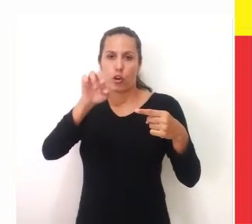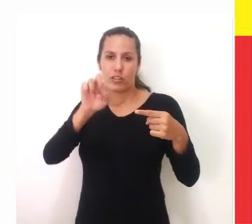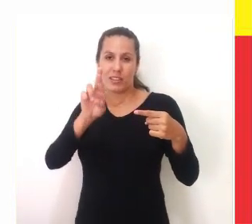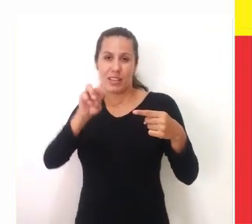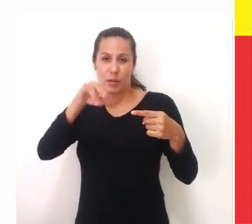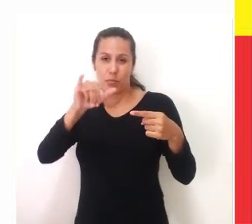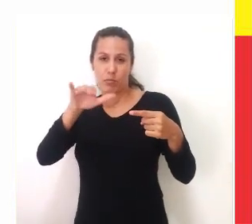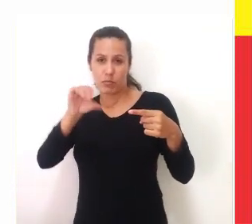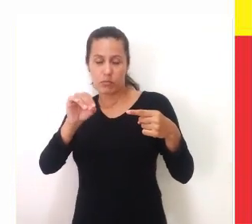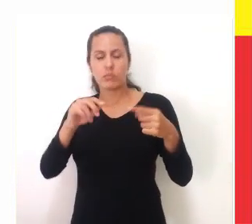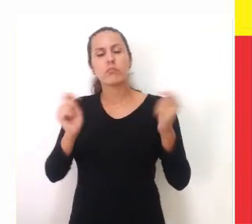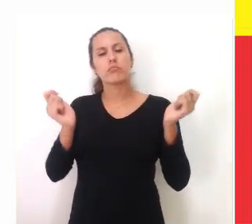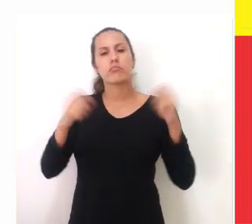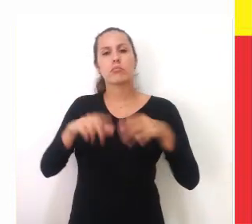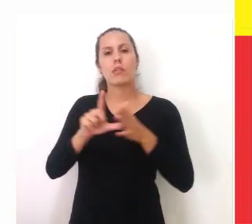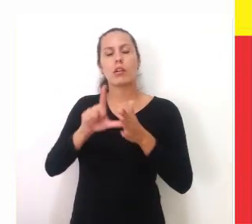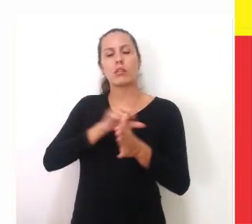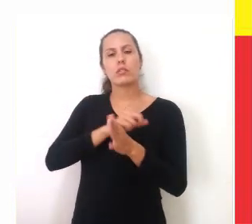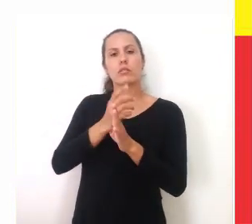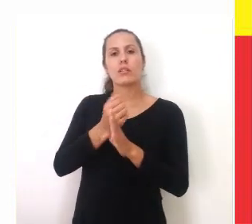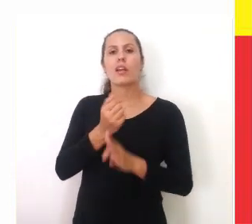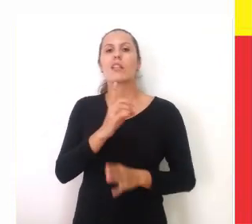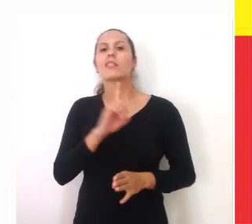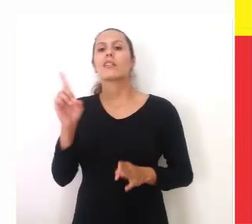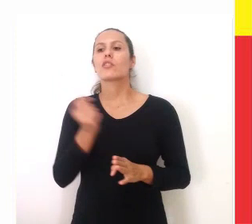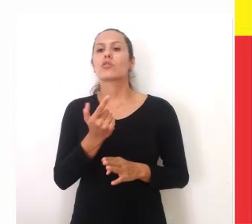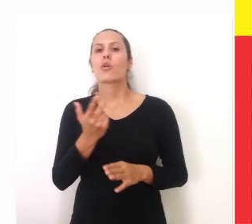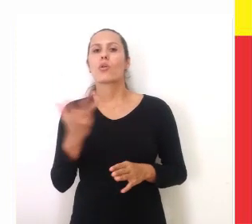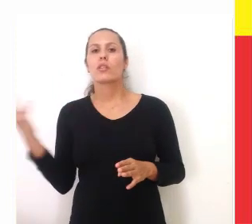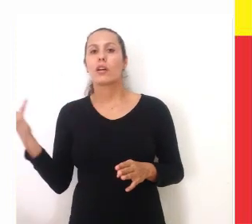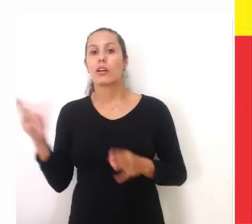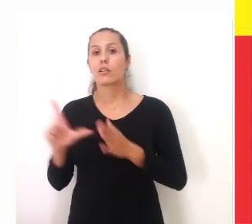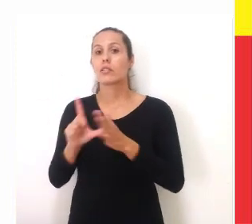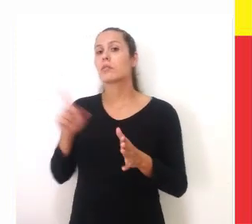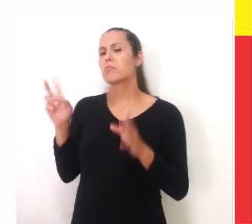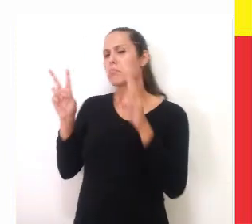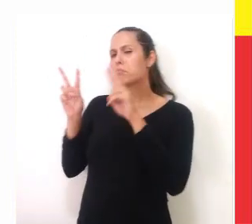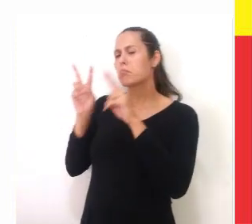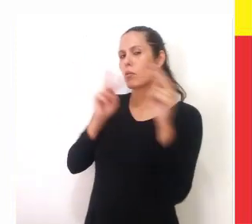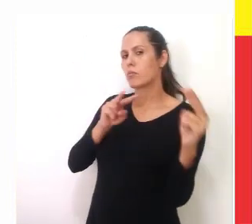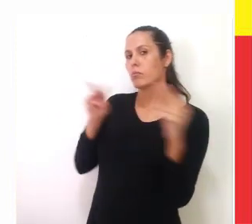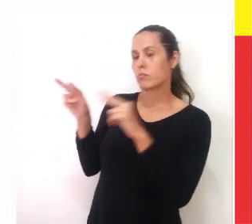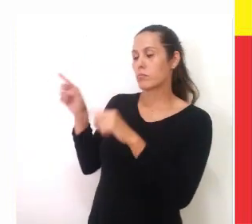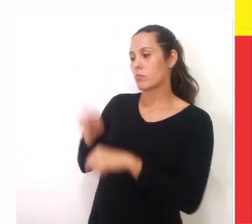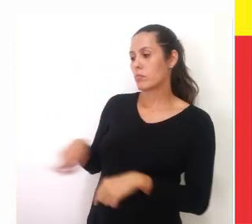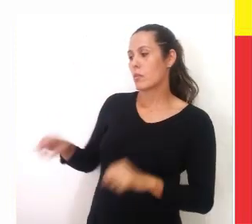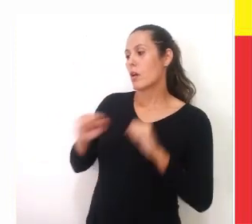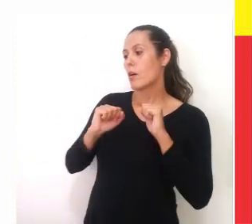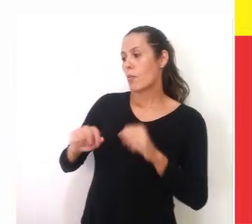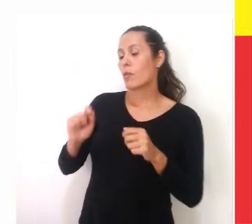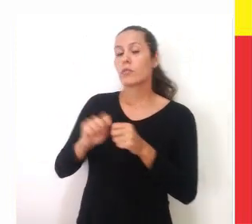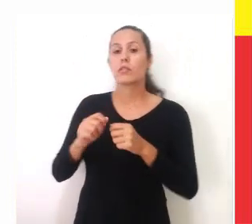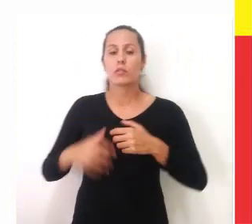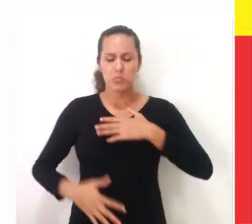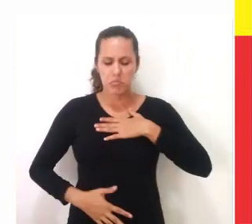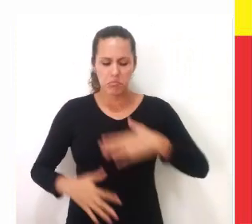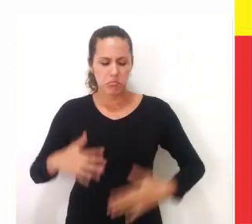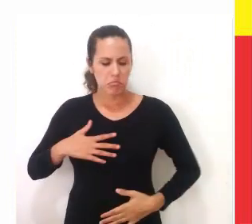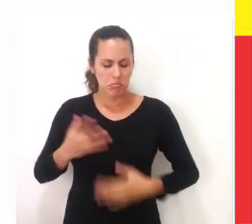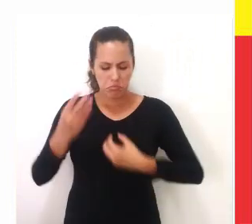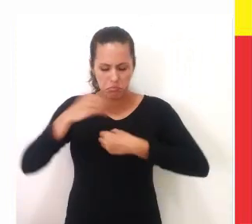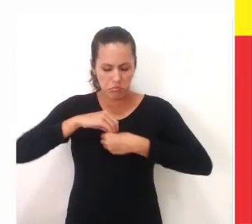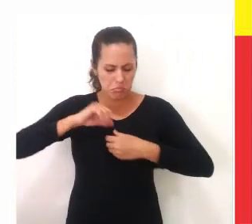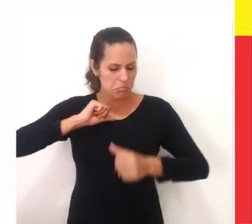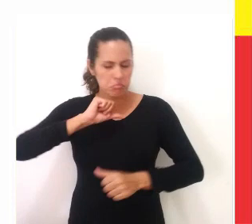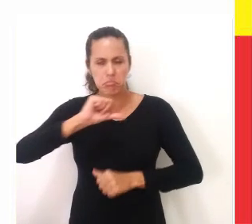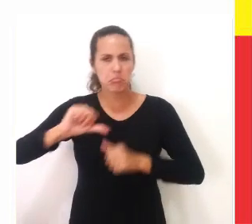analisar, olha só, além da contagem dos dias, vejam a imagem, eu também posso analisar transformações